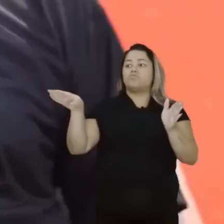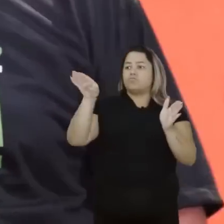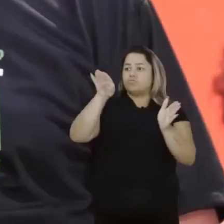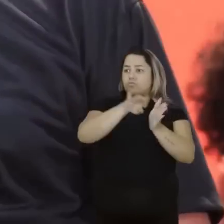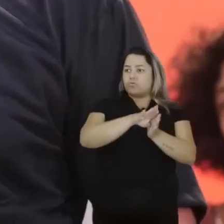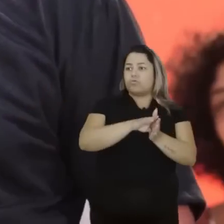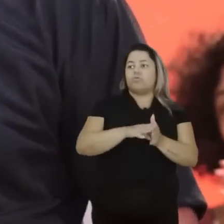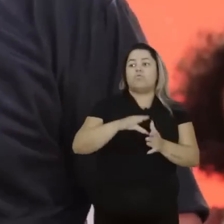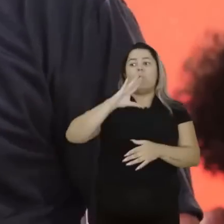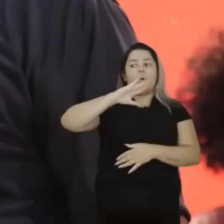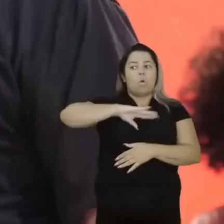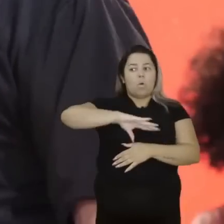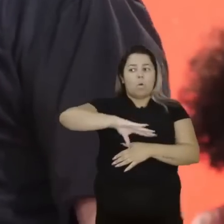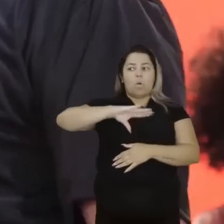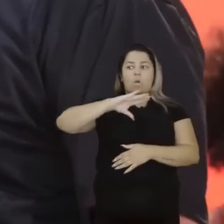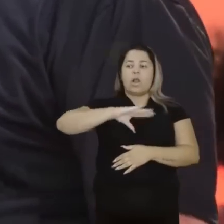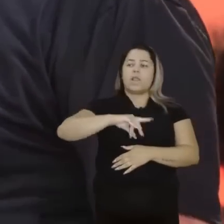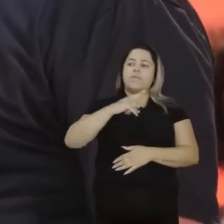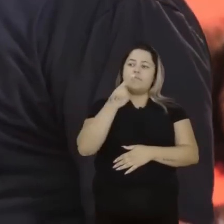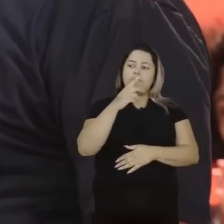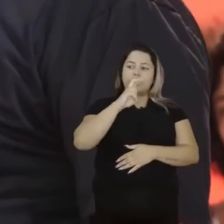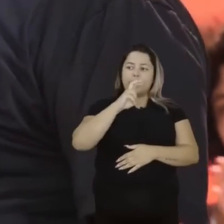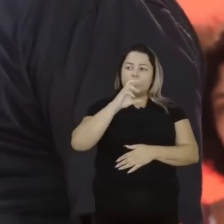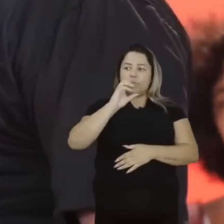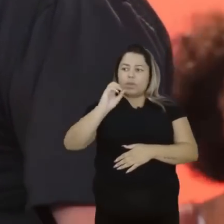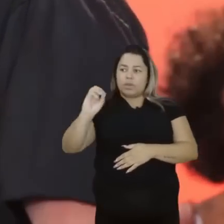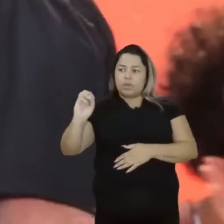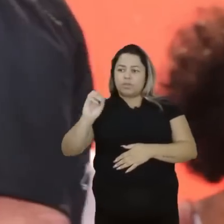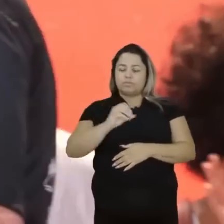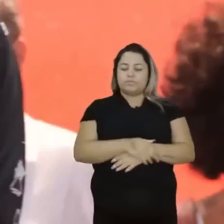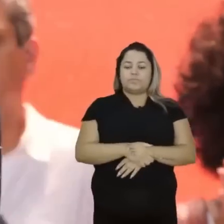os portugueses em 1500.